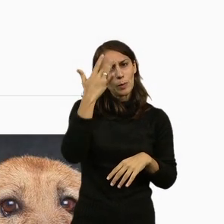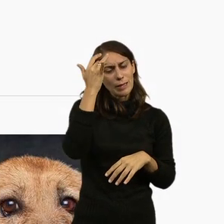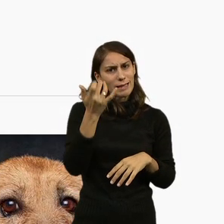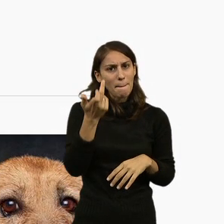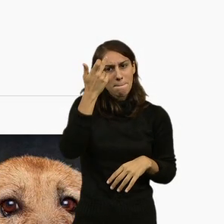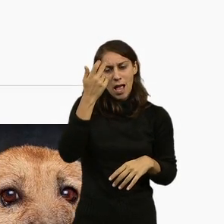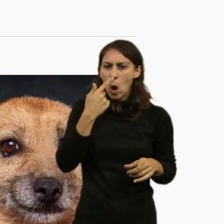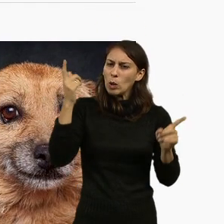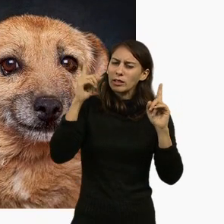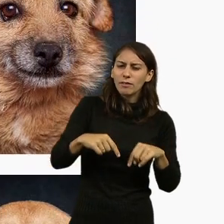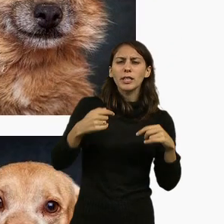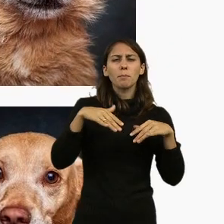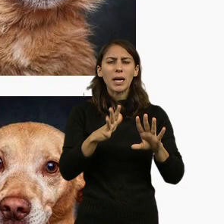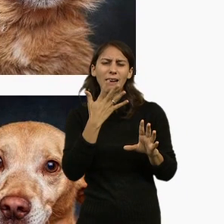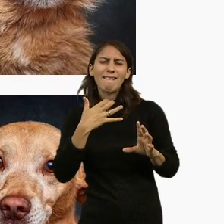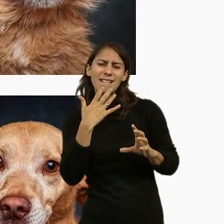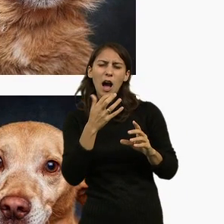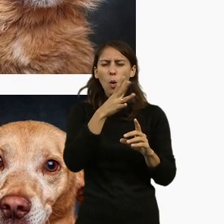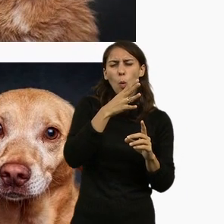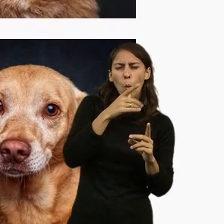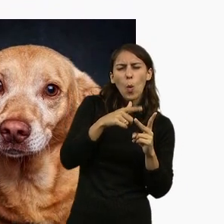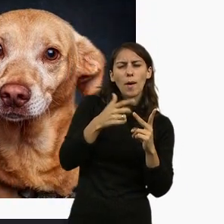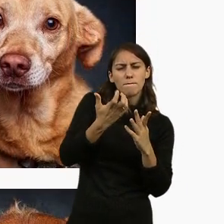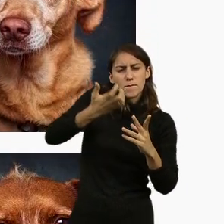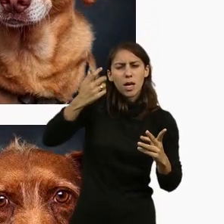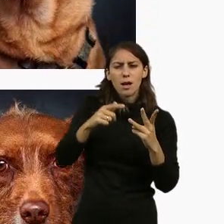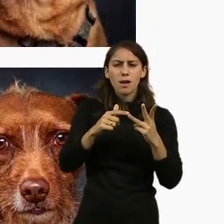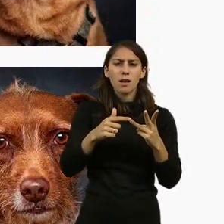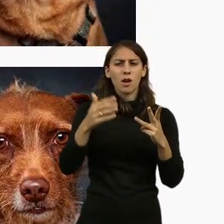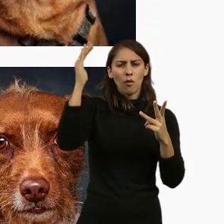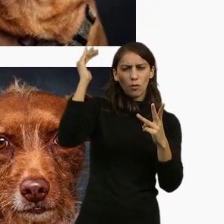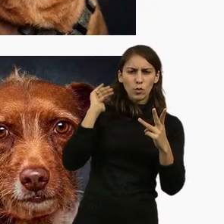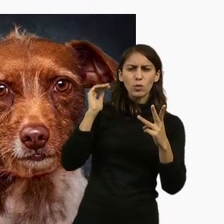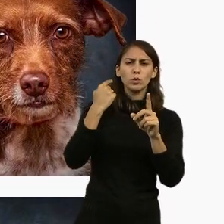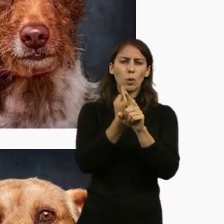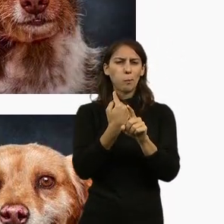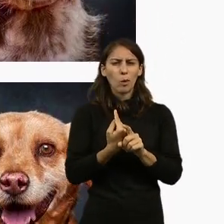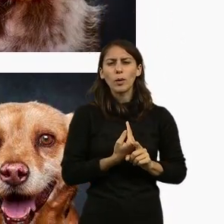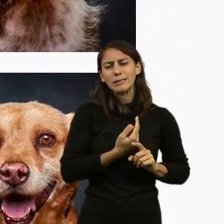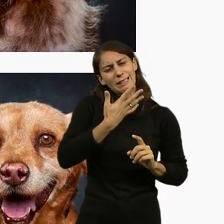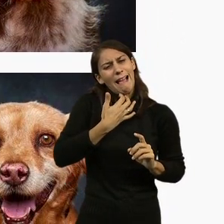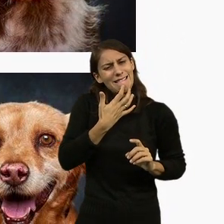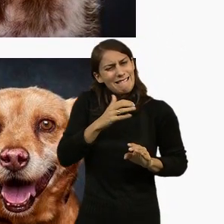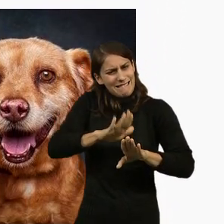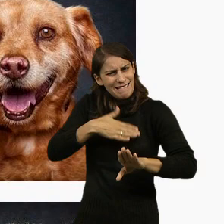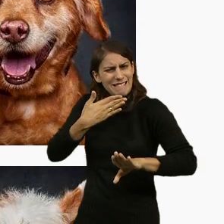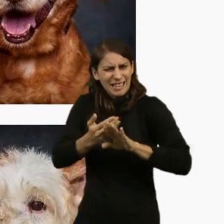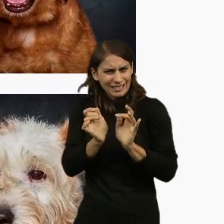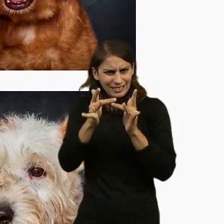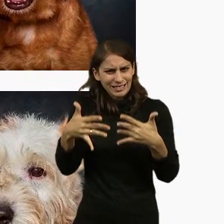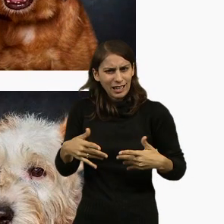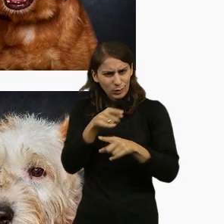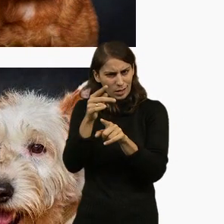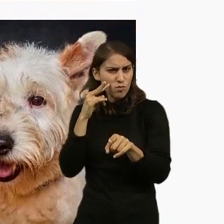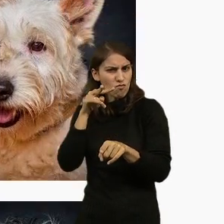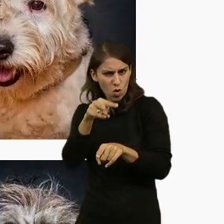um bocadinho mais trabalhadas, a nível de cor e de contraste e do fundo, como vocês podem ver no website. E então o projeto Be